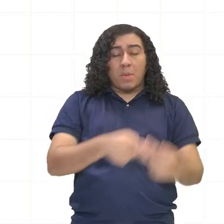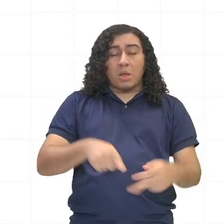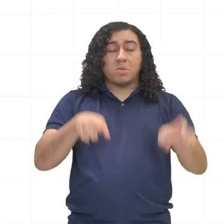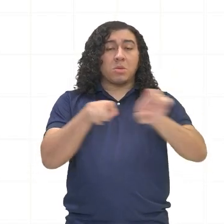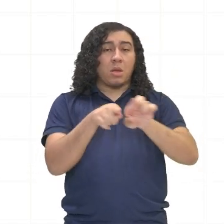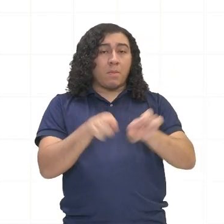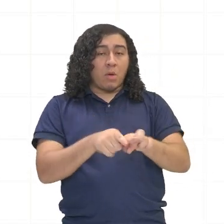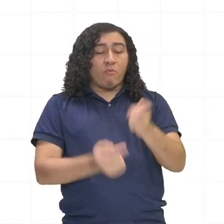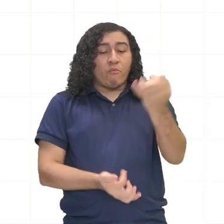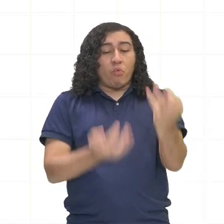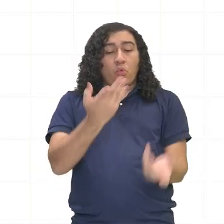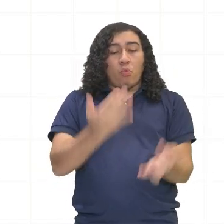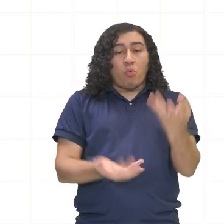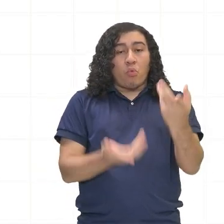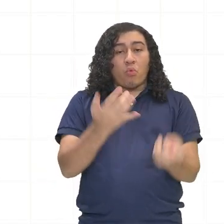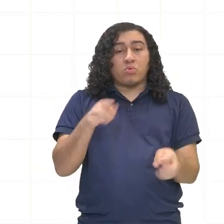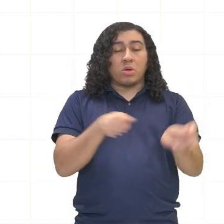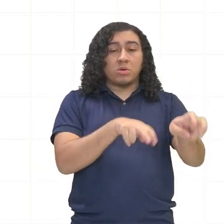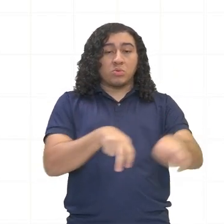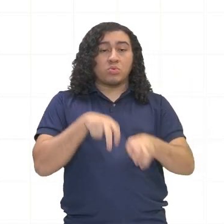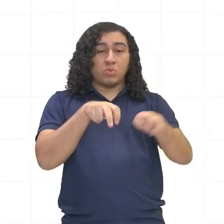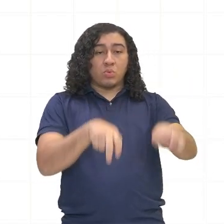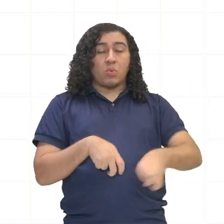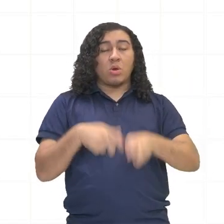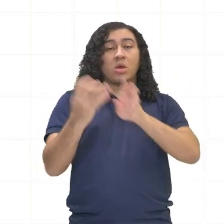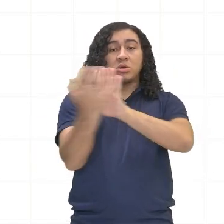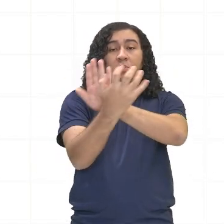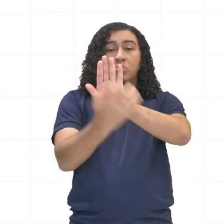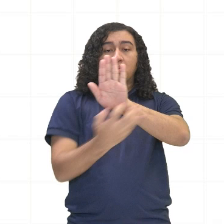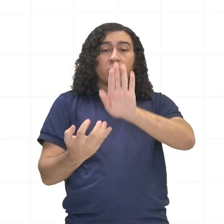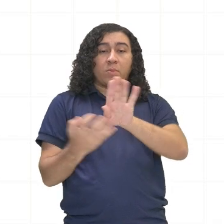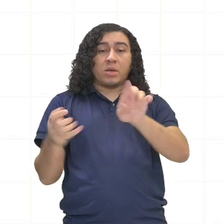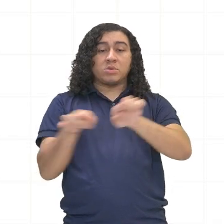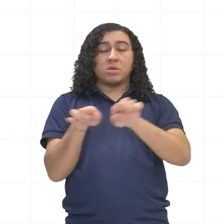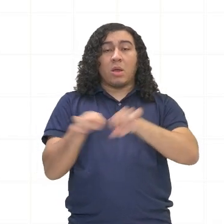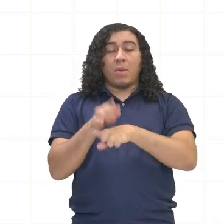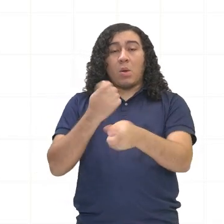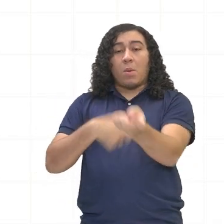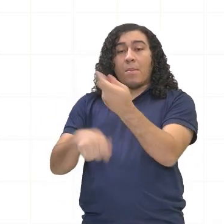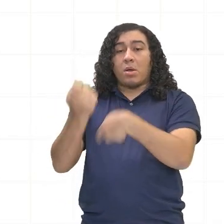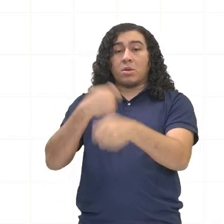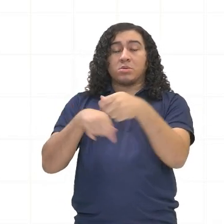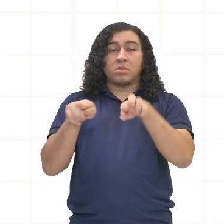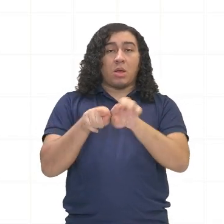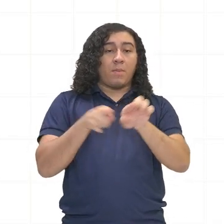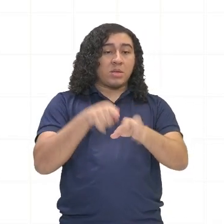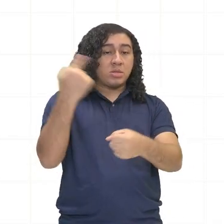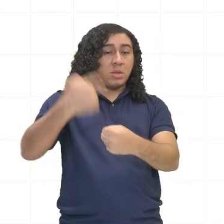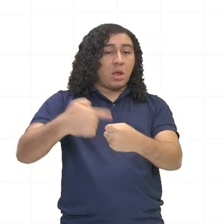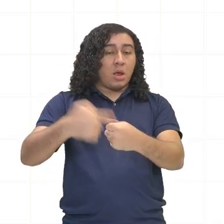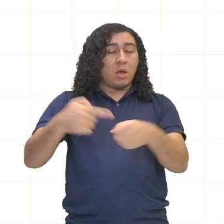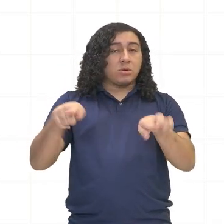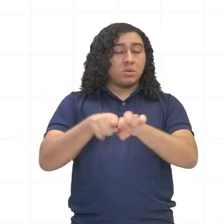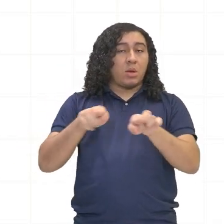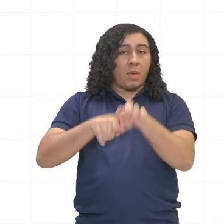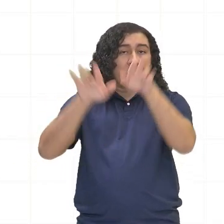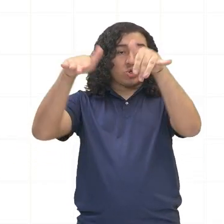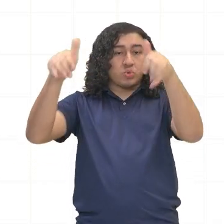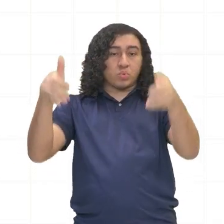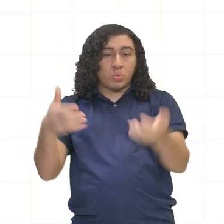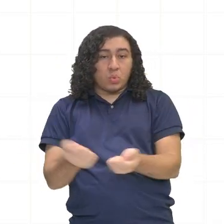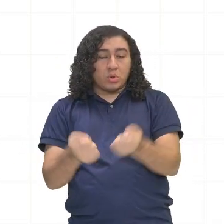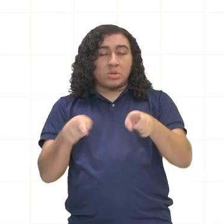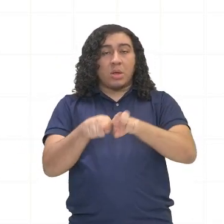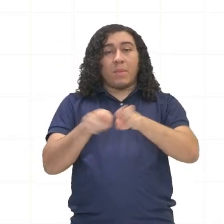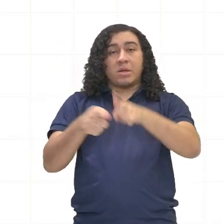a escrita, as pinturas rupestres, o comércio, a cidade, as esculturas, as